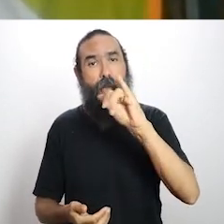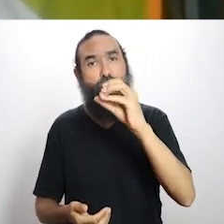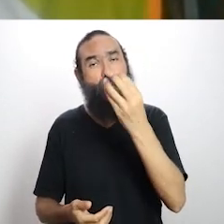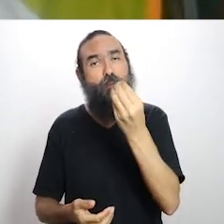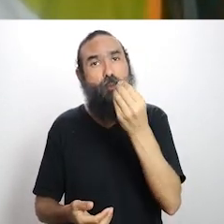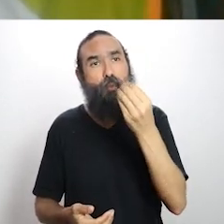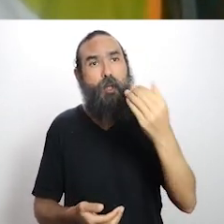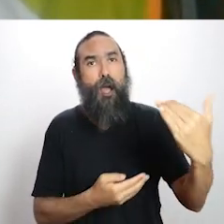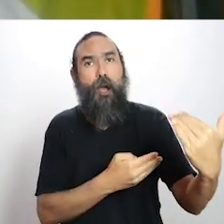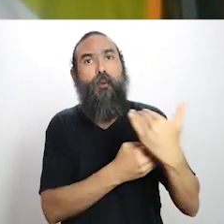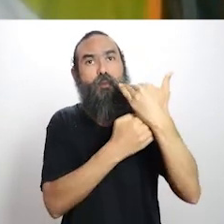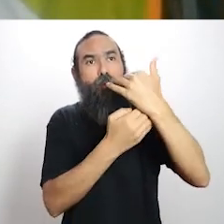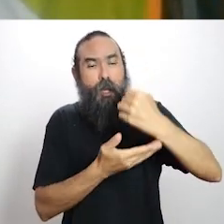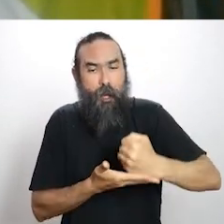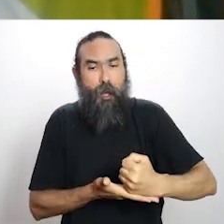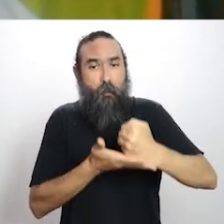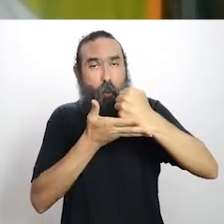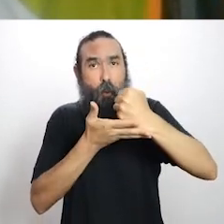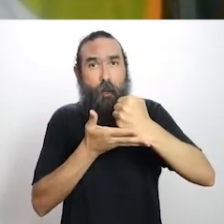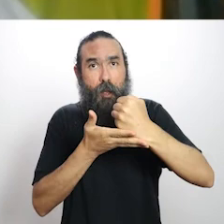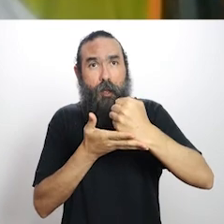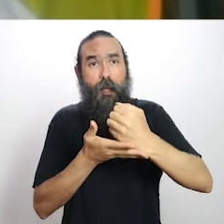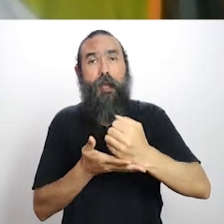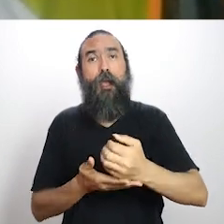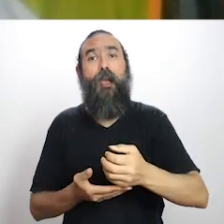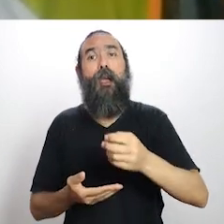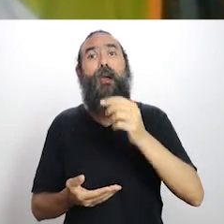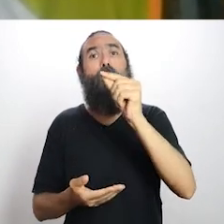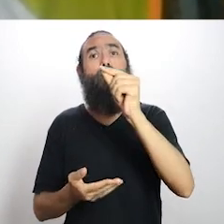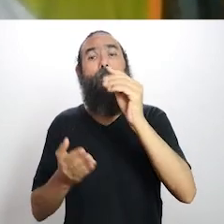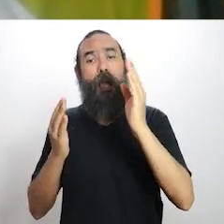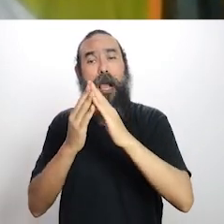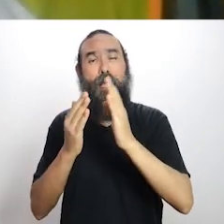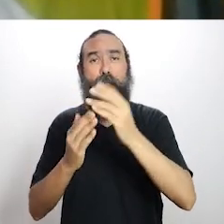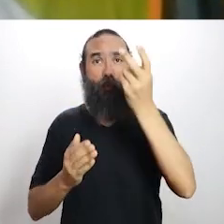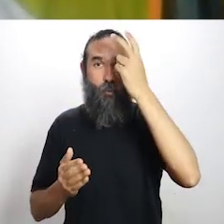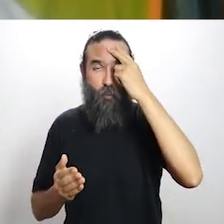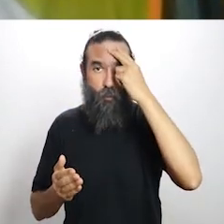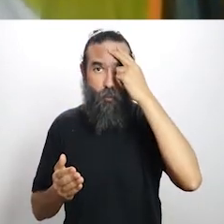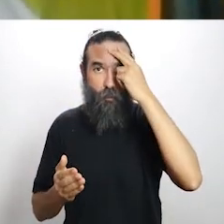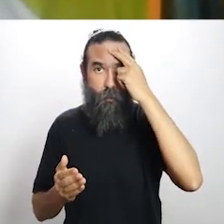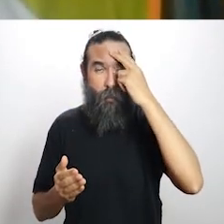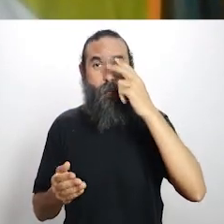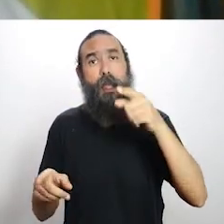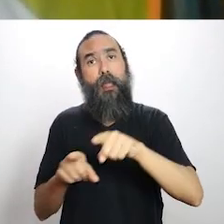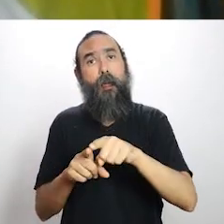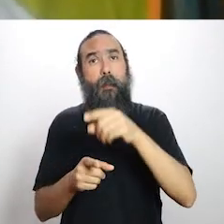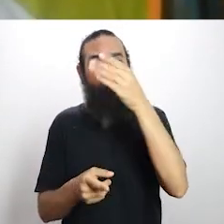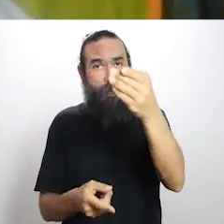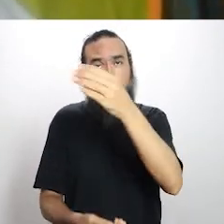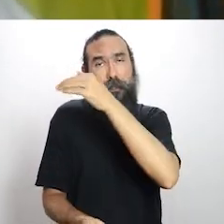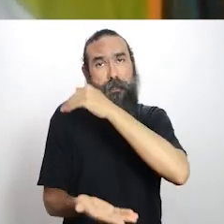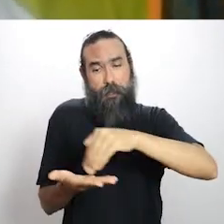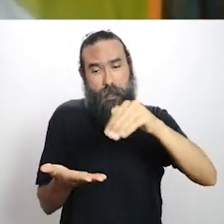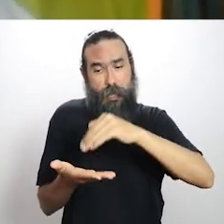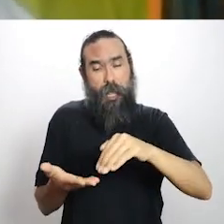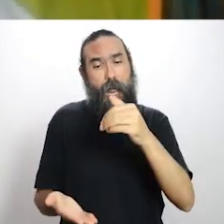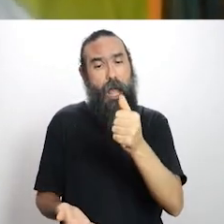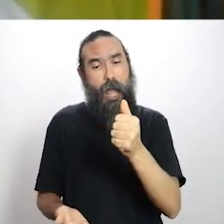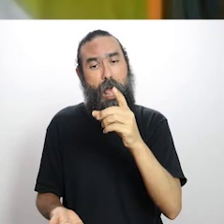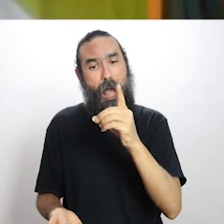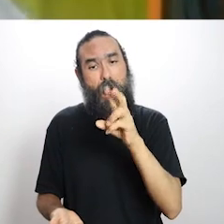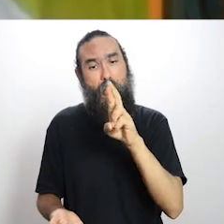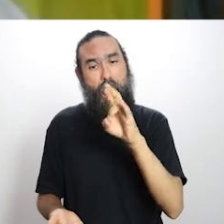ativista aí dentro dos pontos de cultura. Secretário Adriano, agradeço muito pela presença, ainda nos